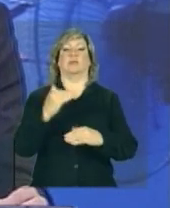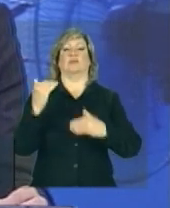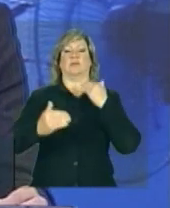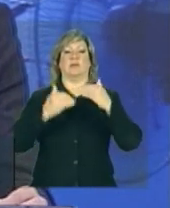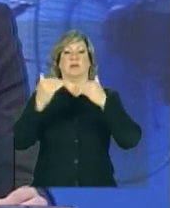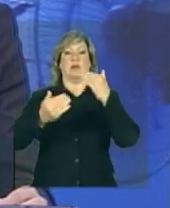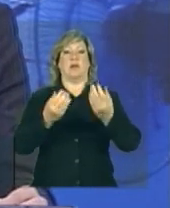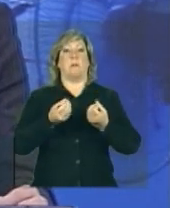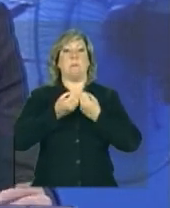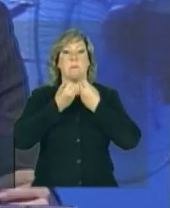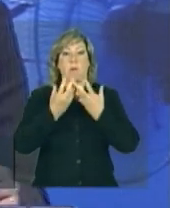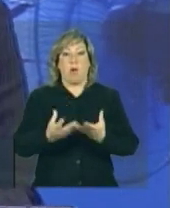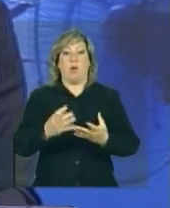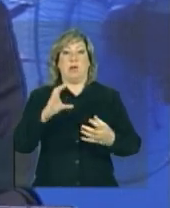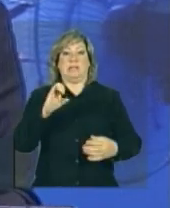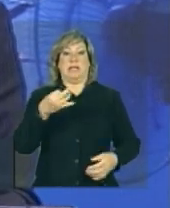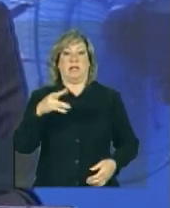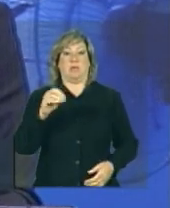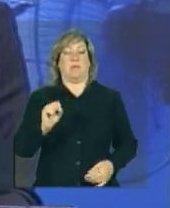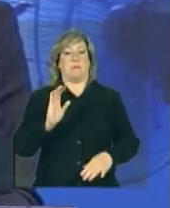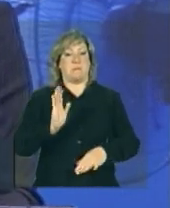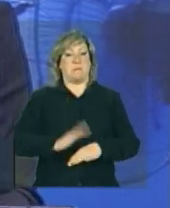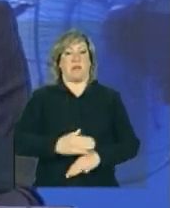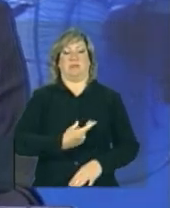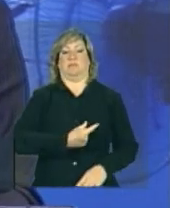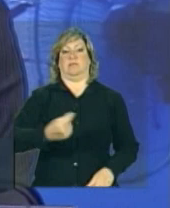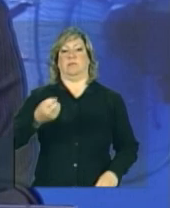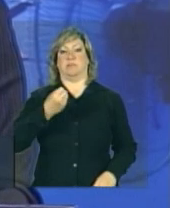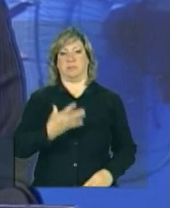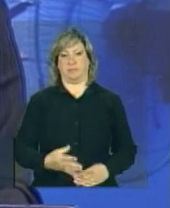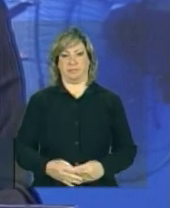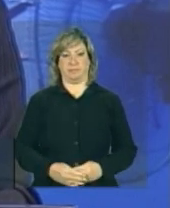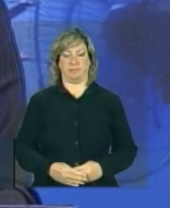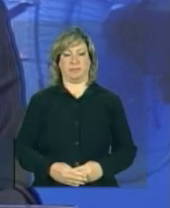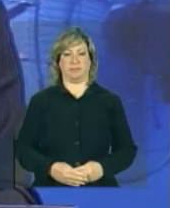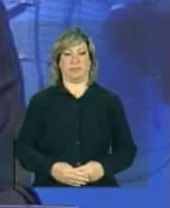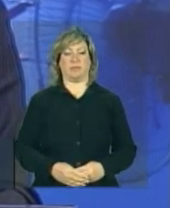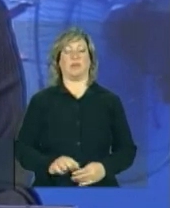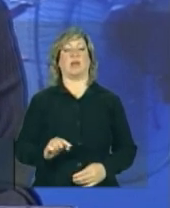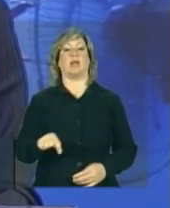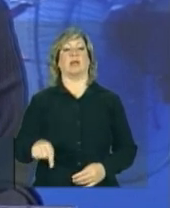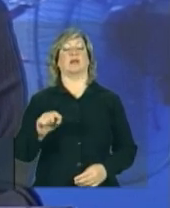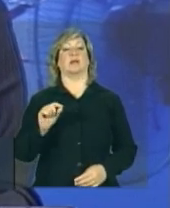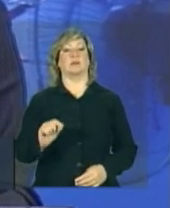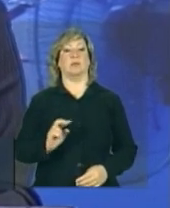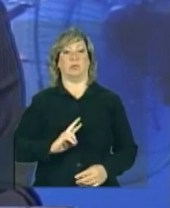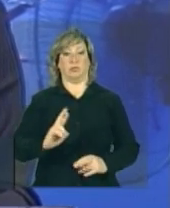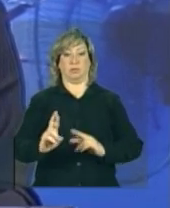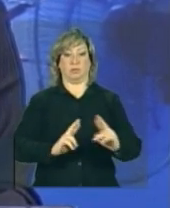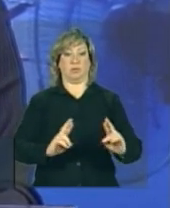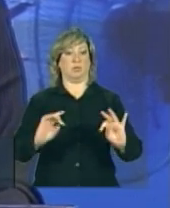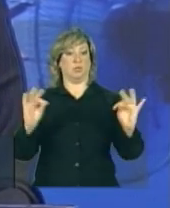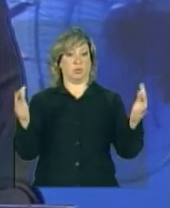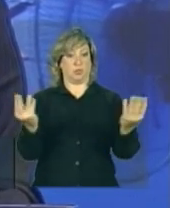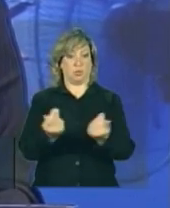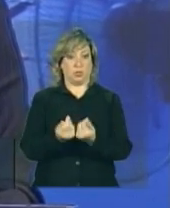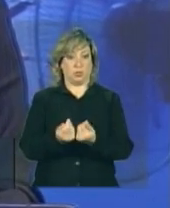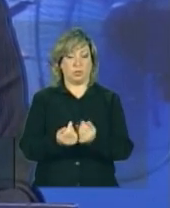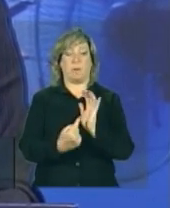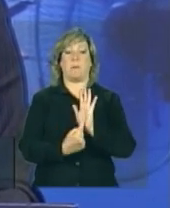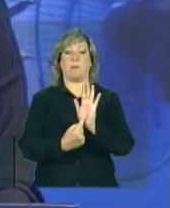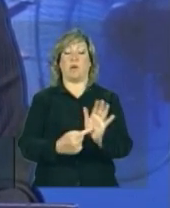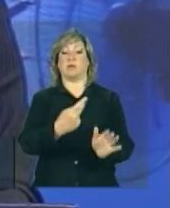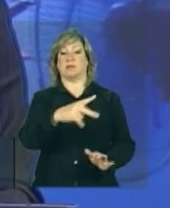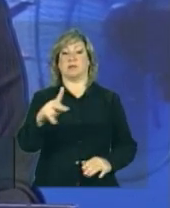desenvolvimento de grandes centros mais sustentáveis. Os resultados de todos apresentam os